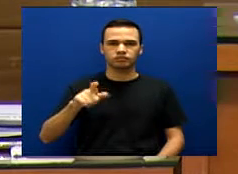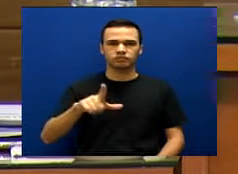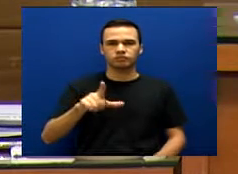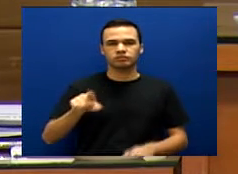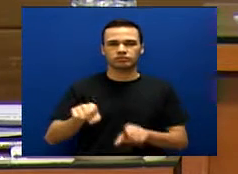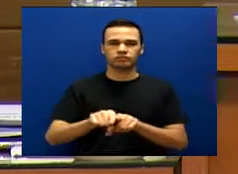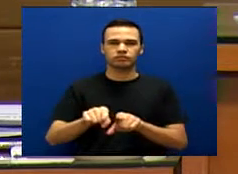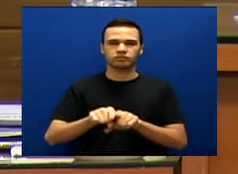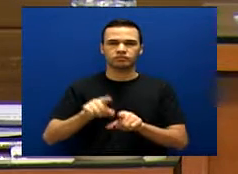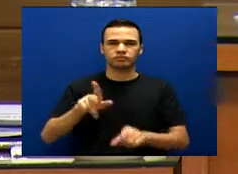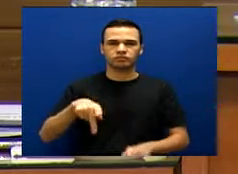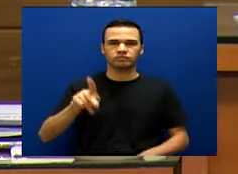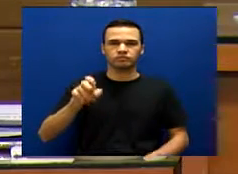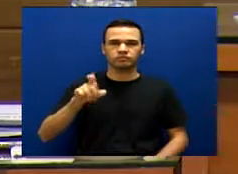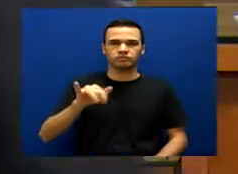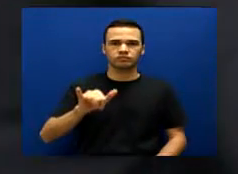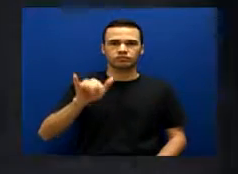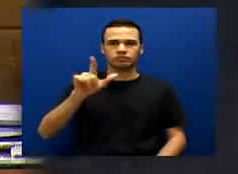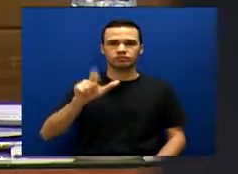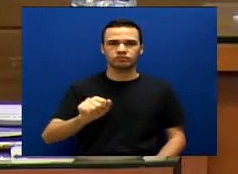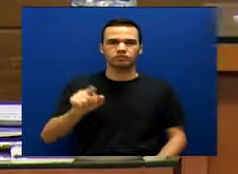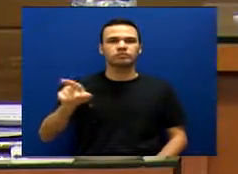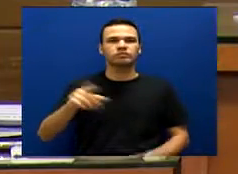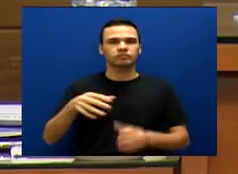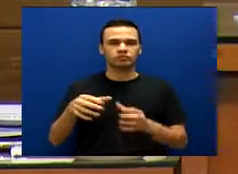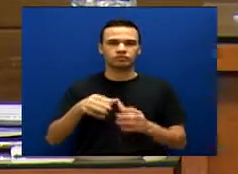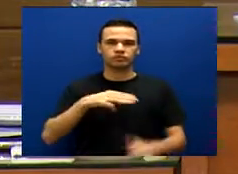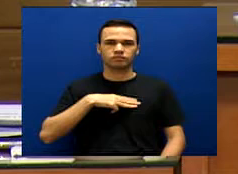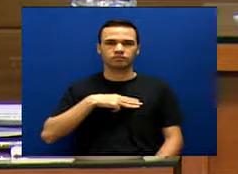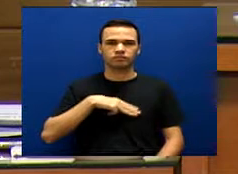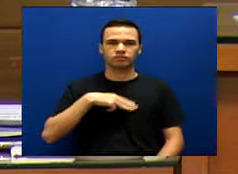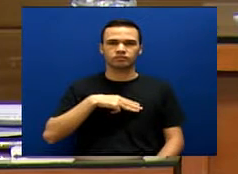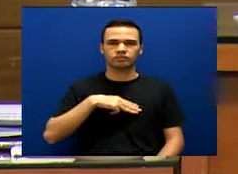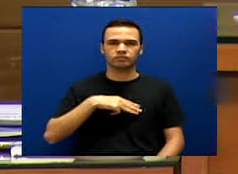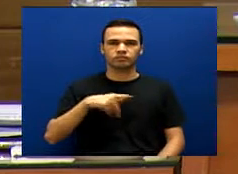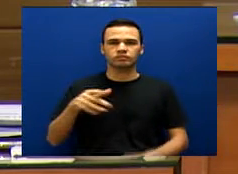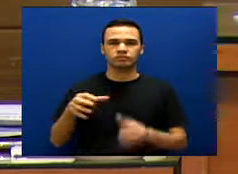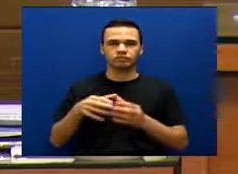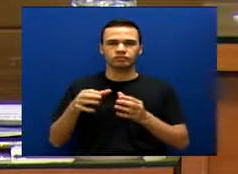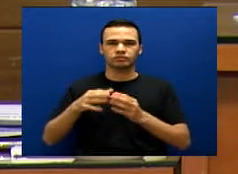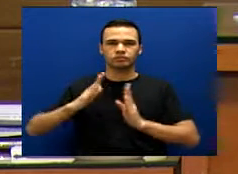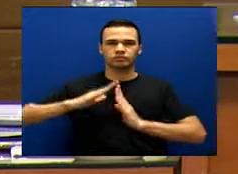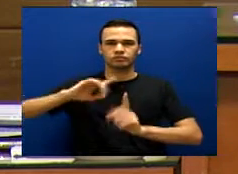Vasconcelos e a pastora Keila Vasconcelos, que são do Ministério Assembleia de Deus